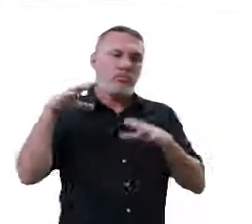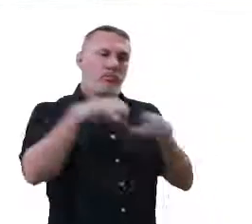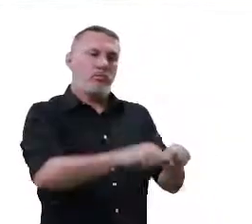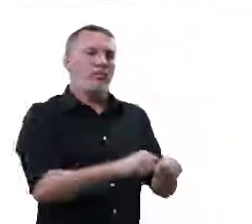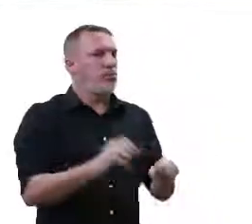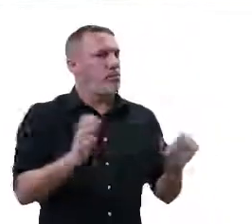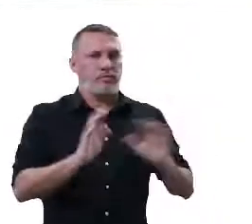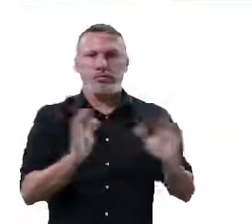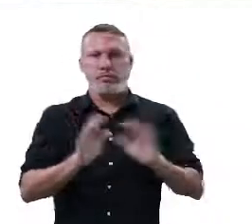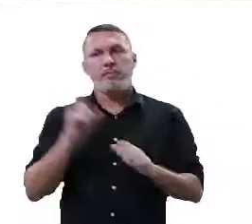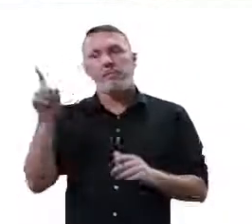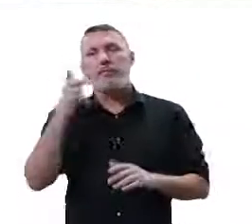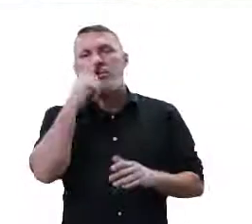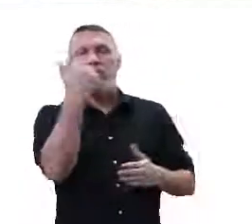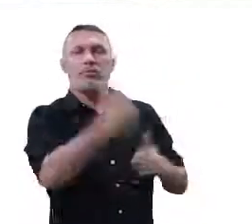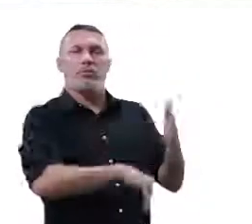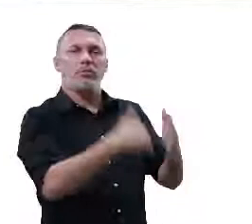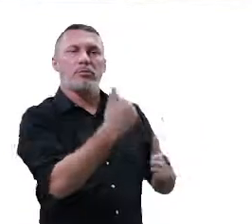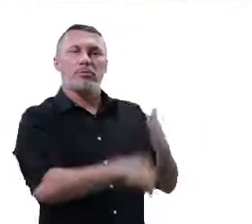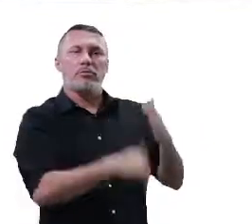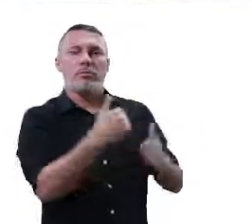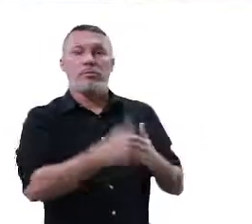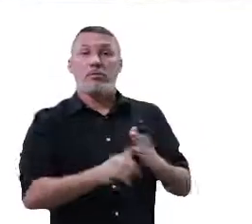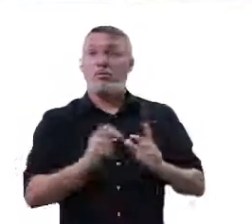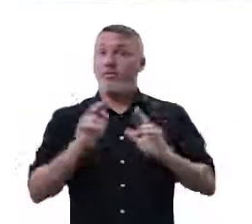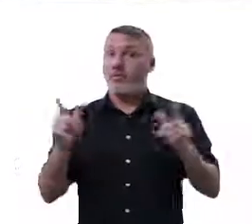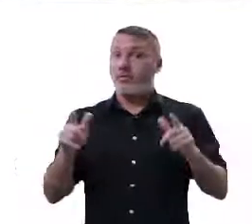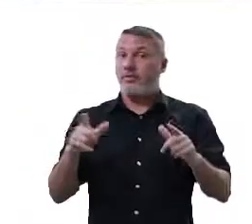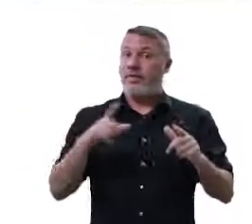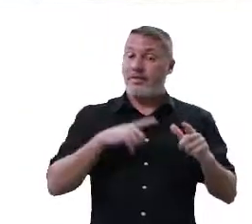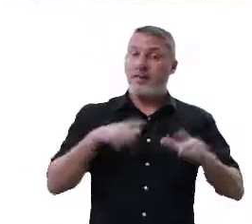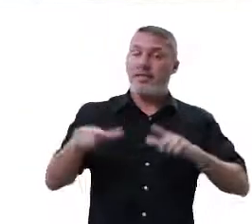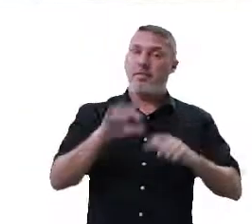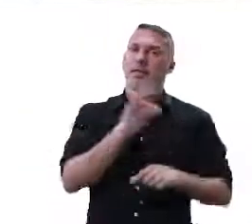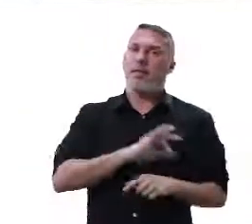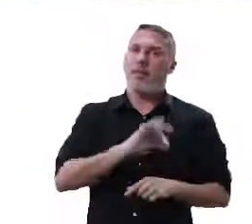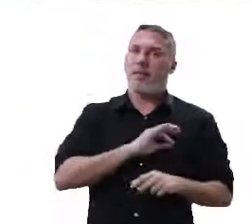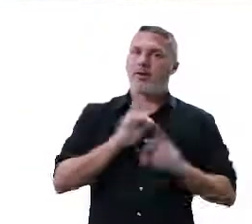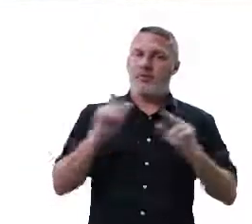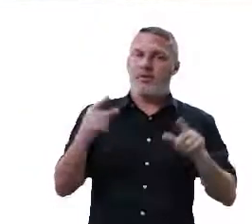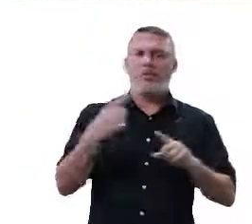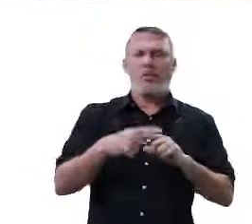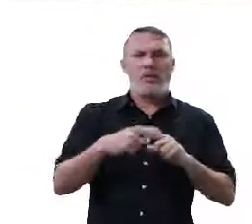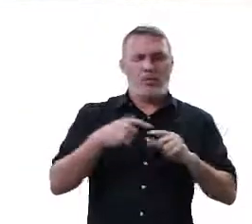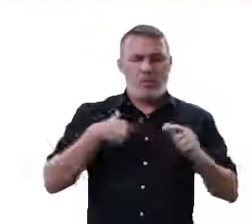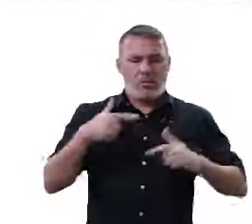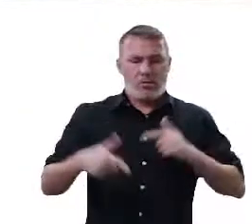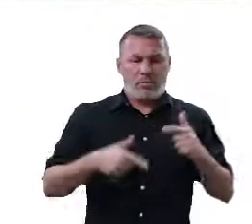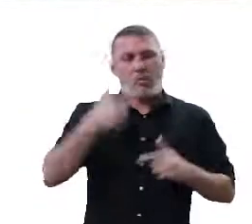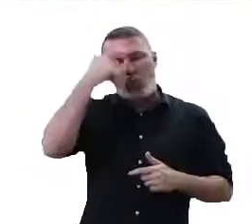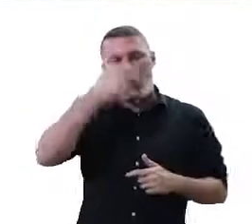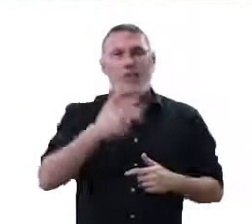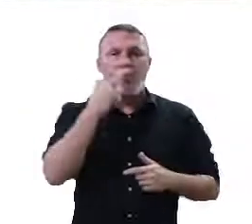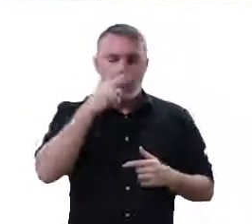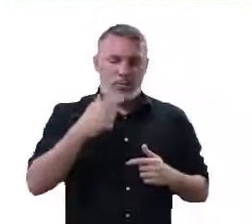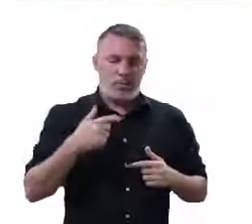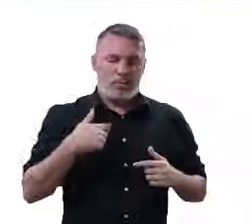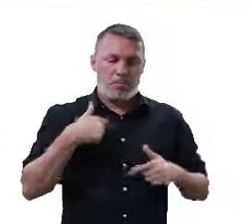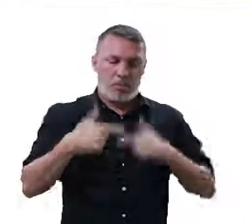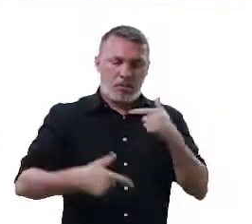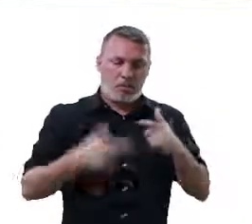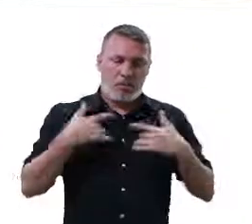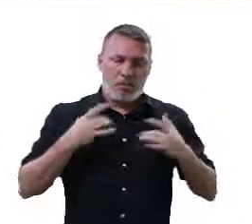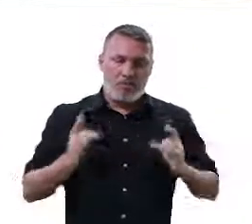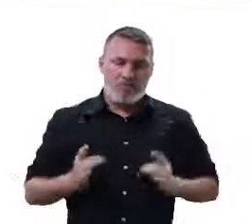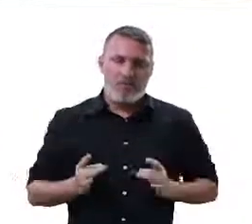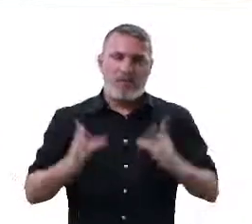senhor feudal. O senhor feudal cobra um tributo do servo. É diferente do trabalho assalariado, que eu estou vendo a minha força de trabalho para alguém, essa